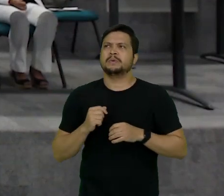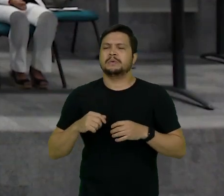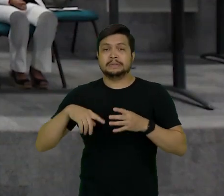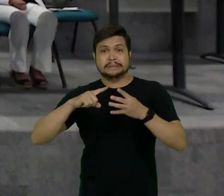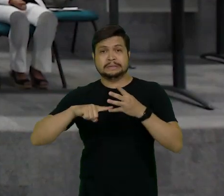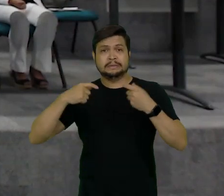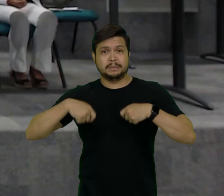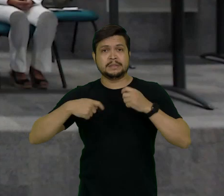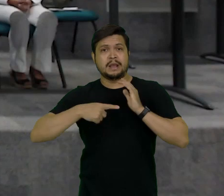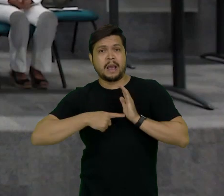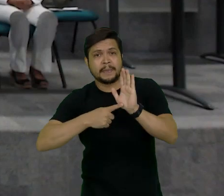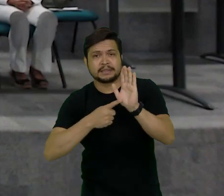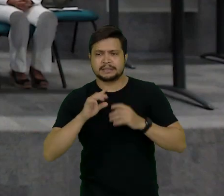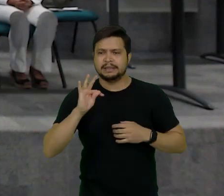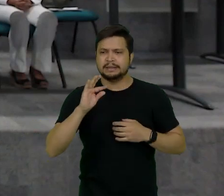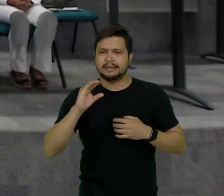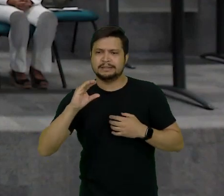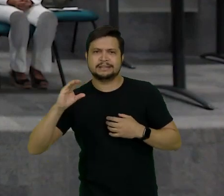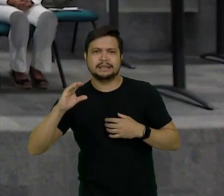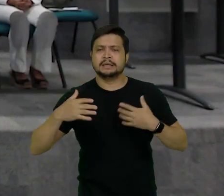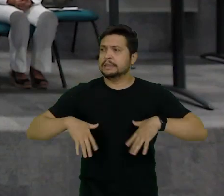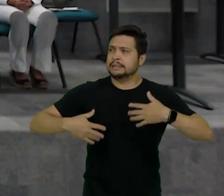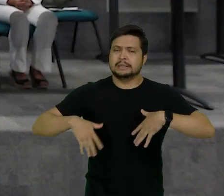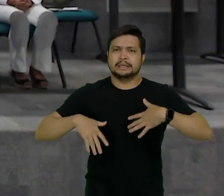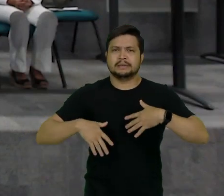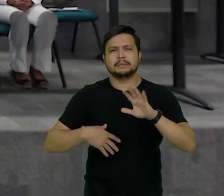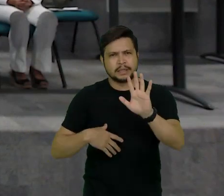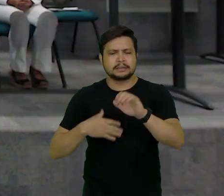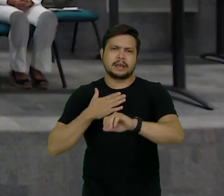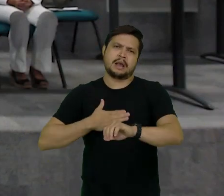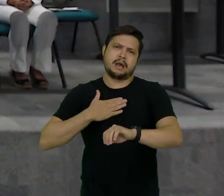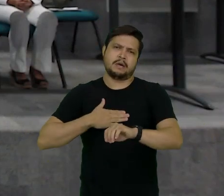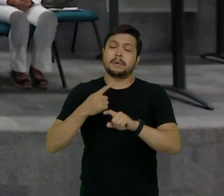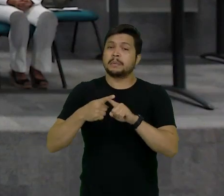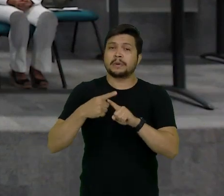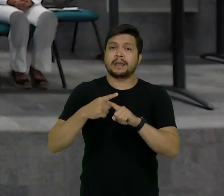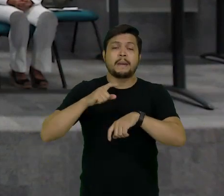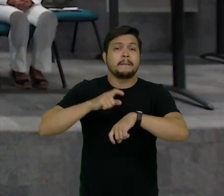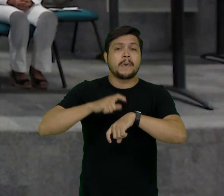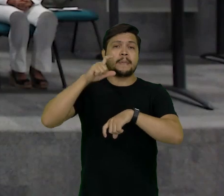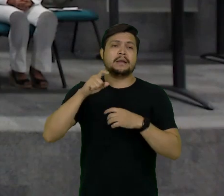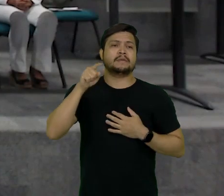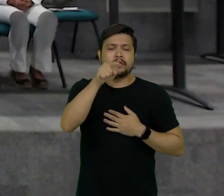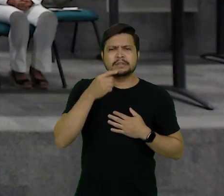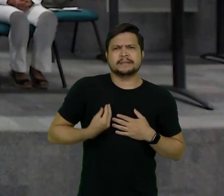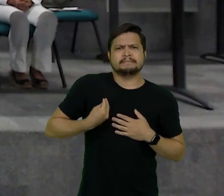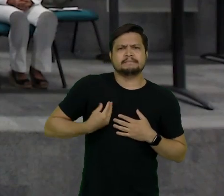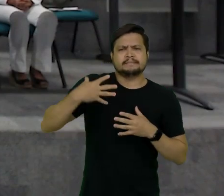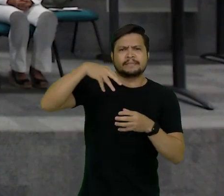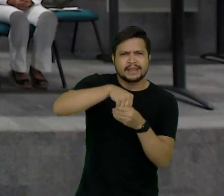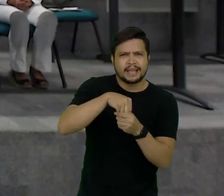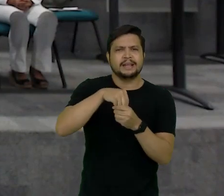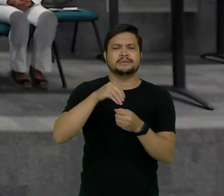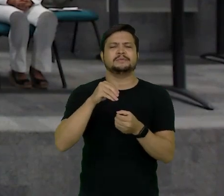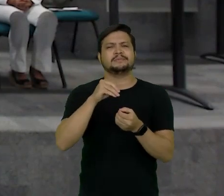não percebem que todas as vezes que vocês cruzam aqueles corredores da zootecnia, o